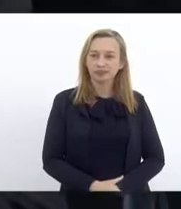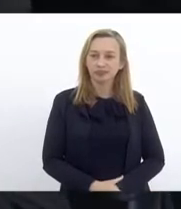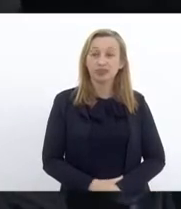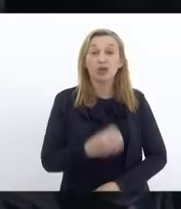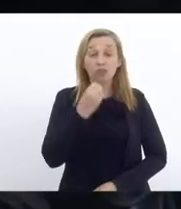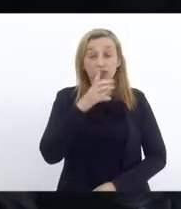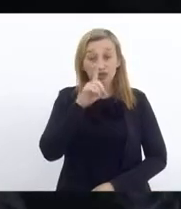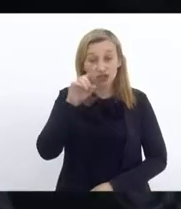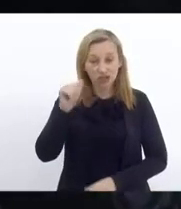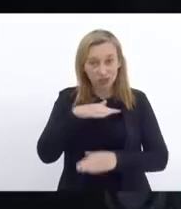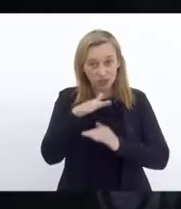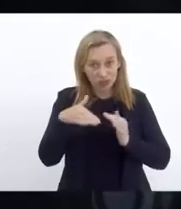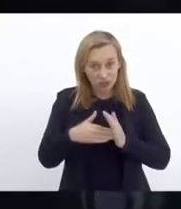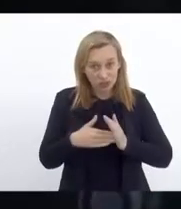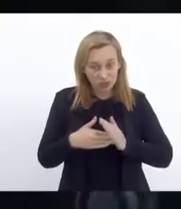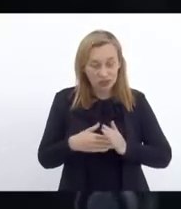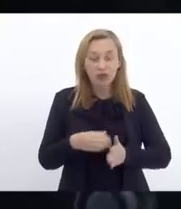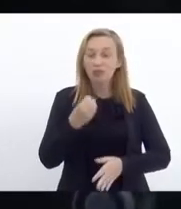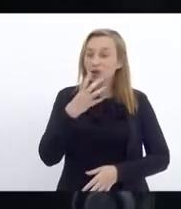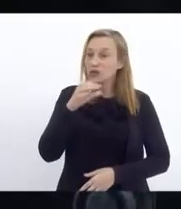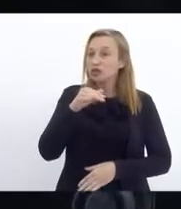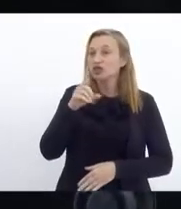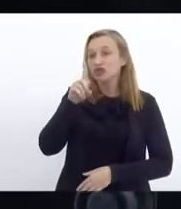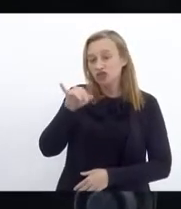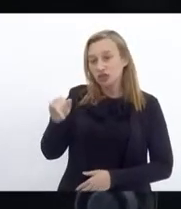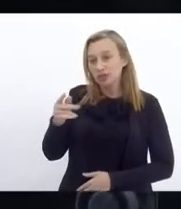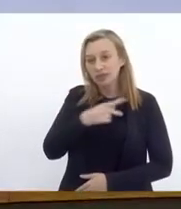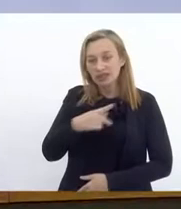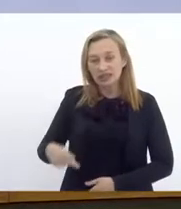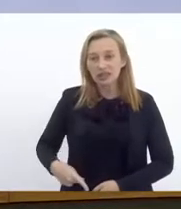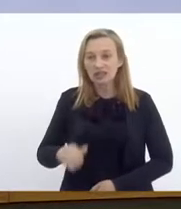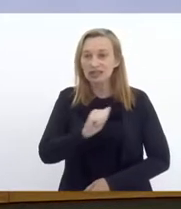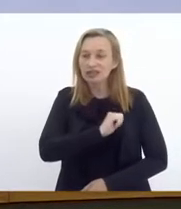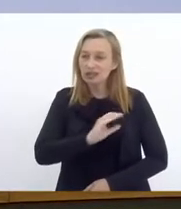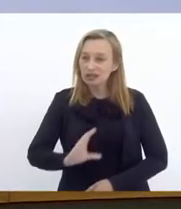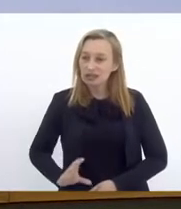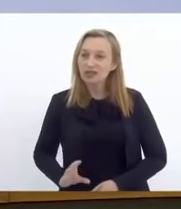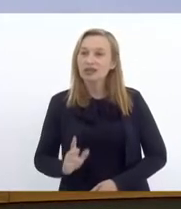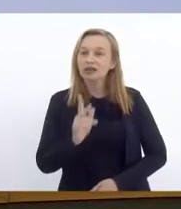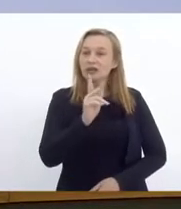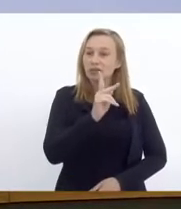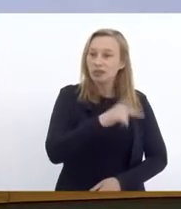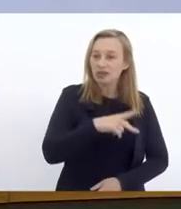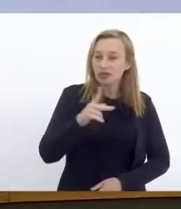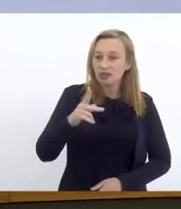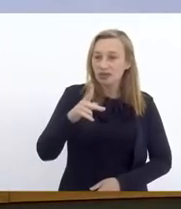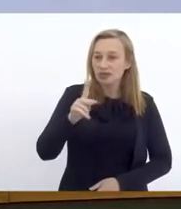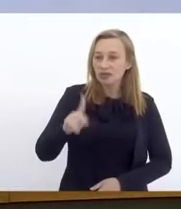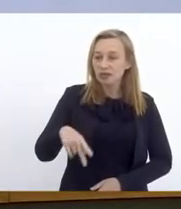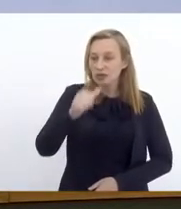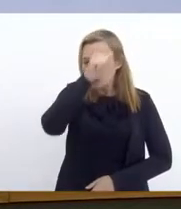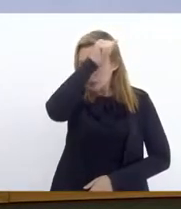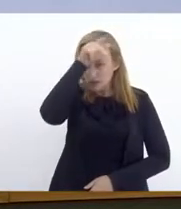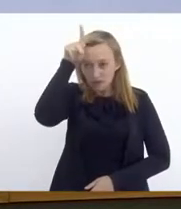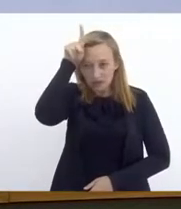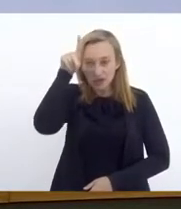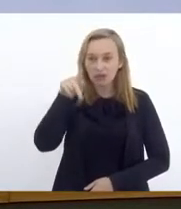Bom dia a todos. Bom dia, presidente Siciliano. Bom dia, prefeito. Bom dia, professor